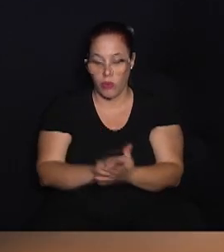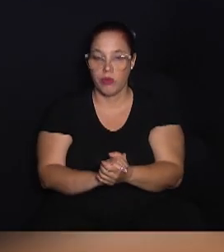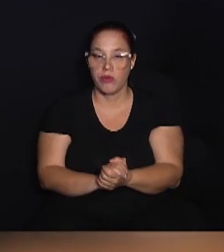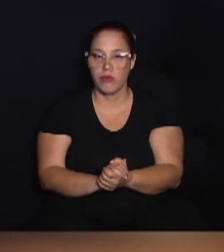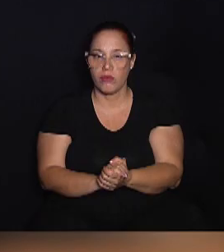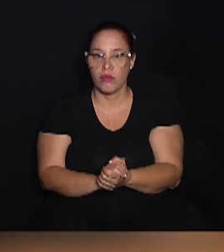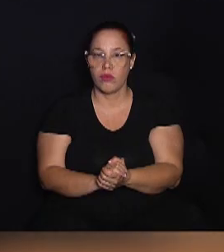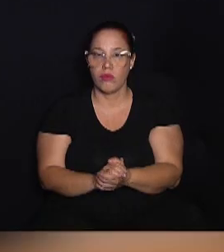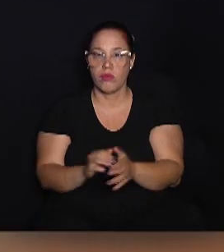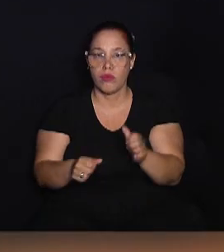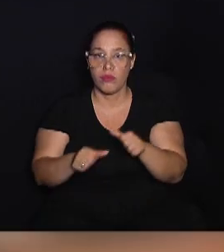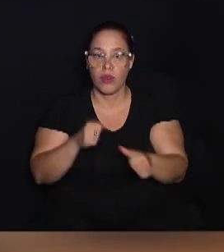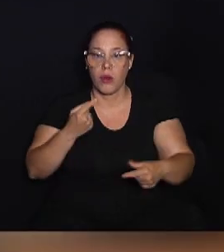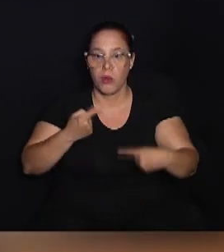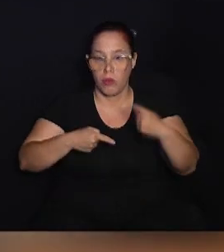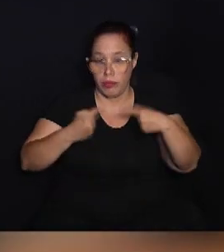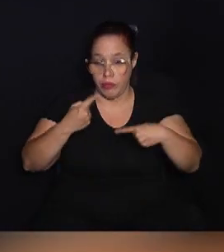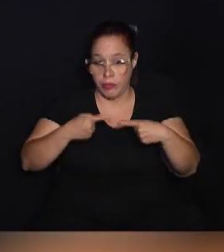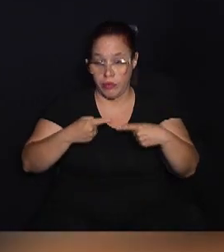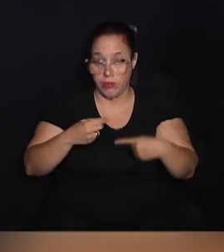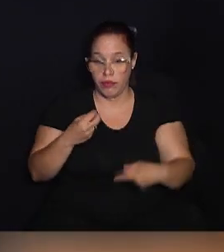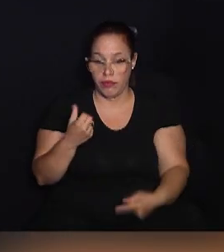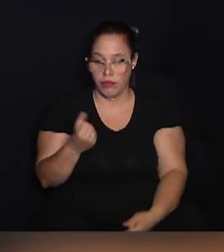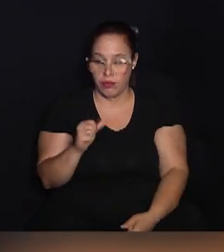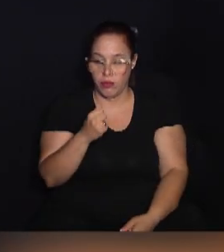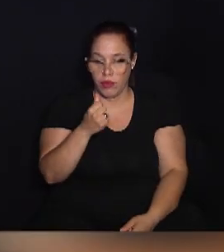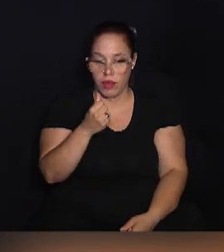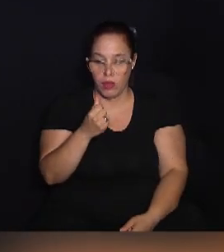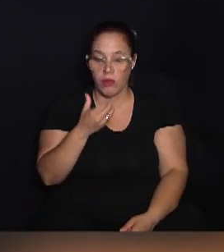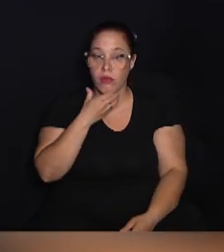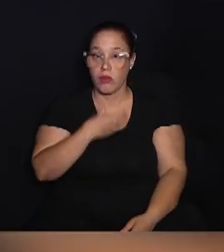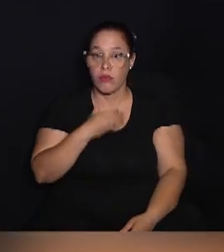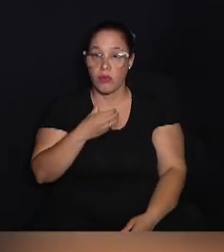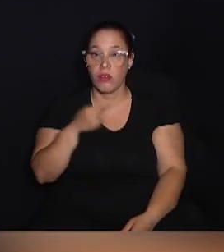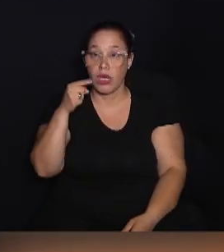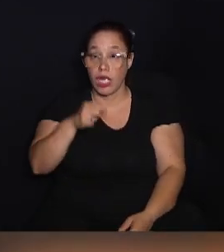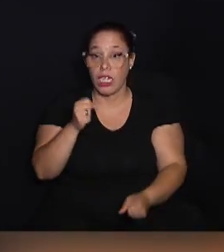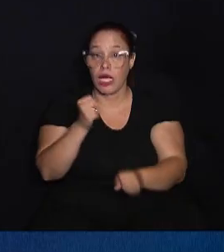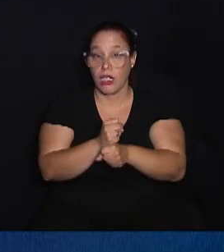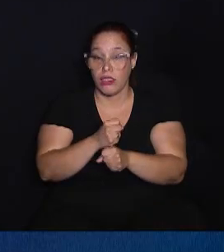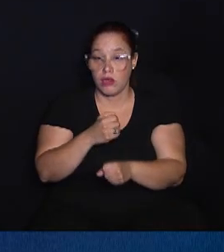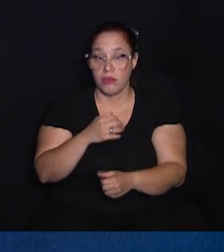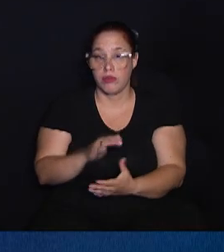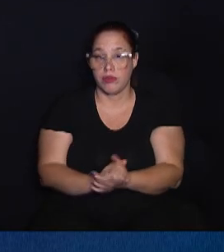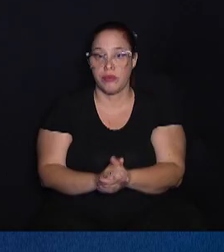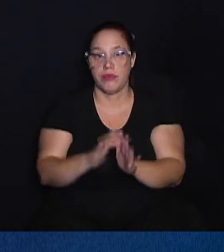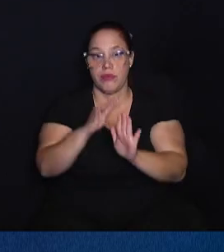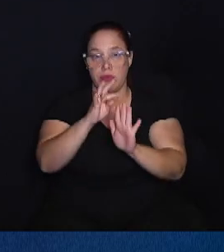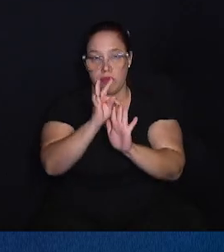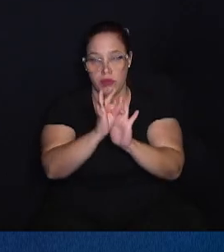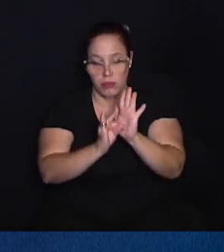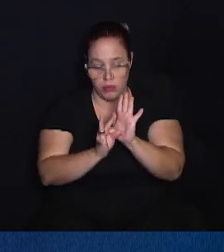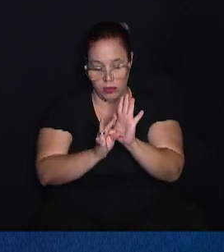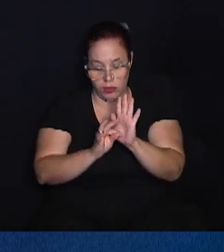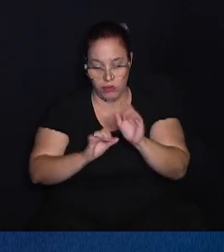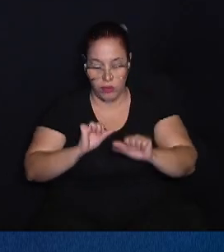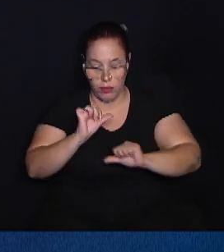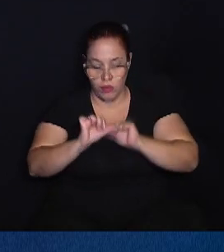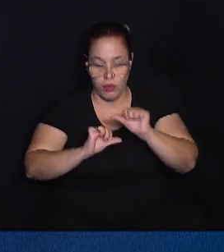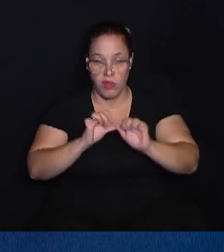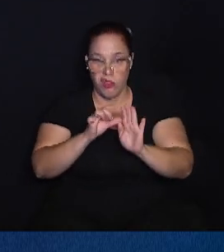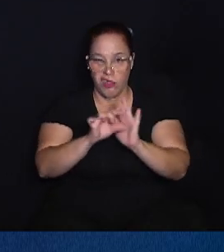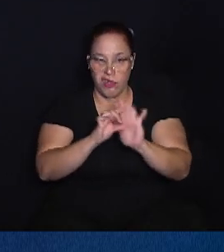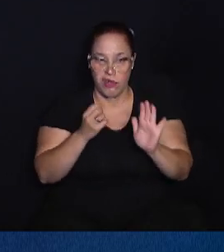sepa reunião ordinária para a primeira discussão no dia 11 de Dezembro daquele ano o